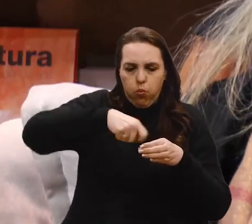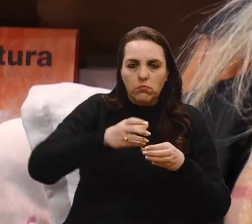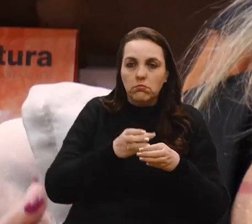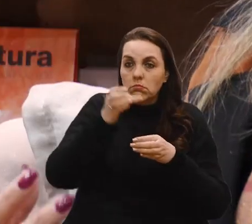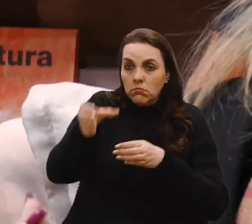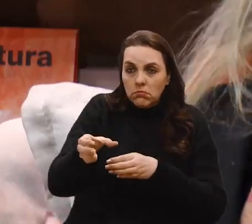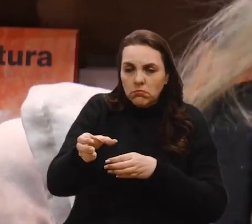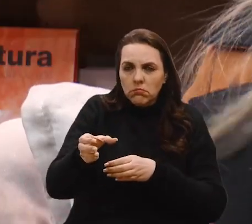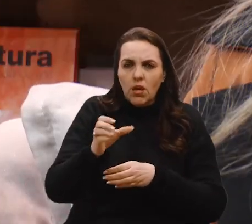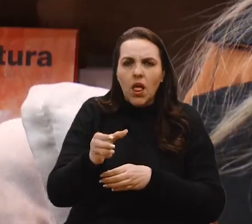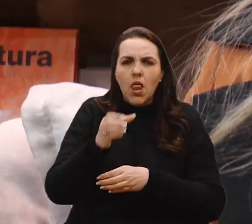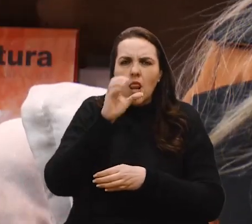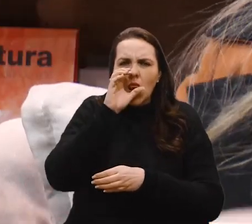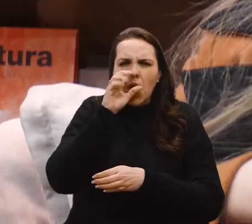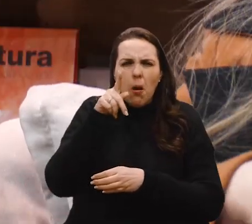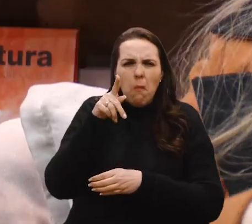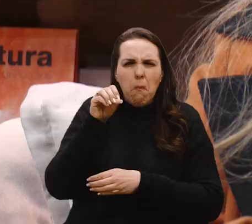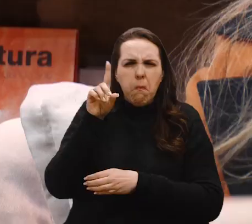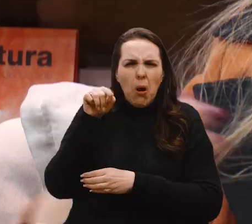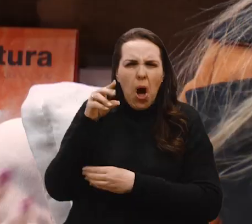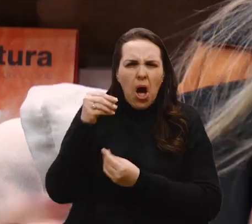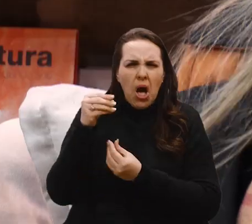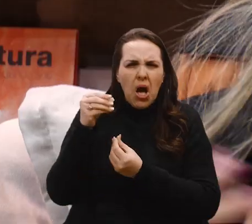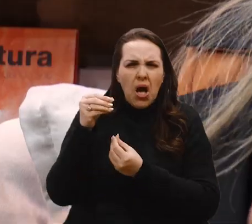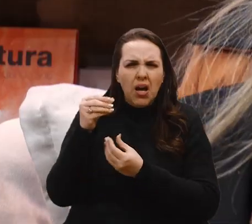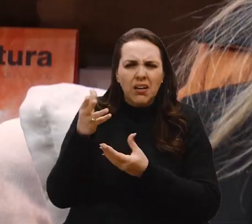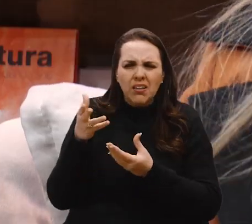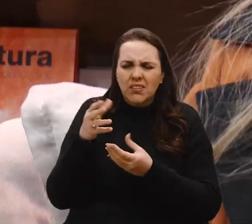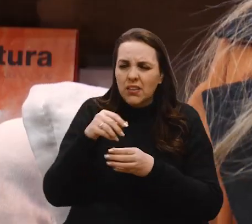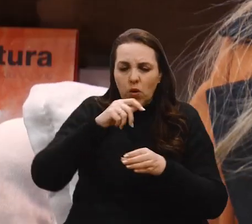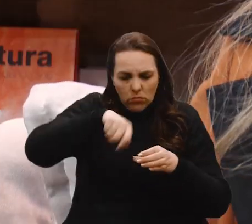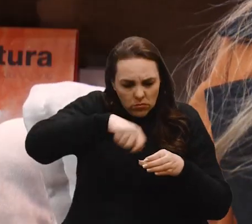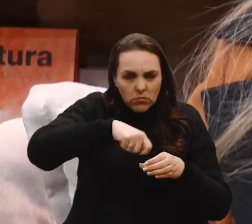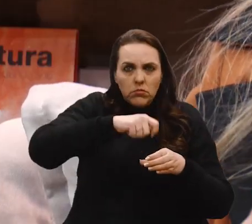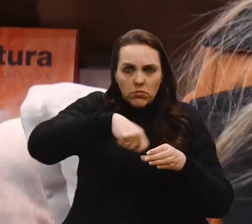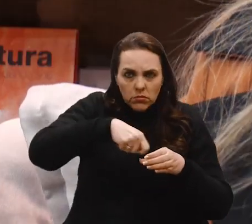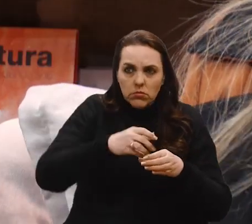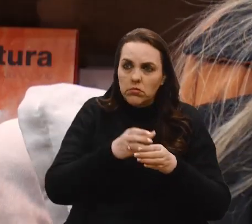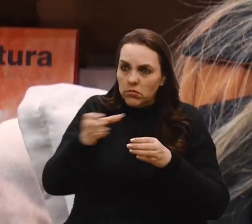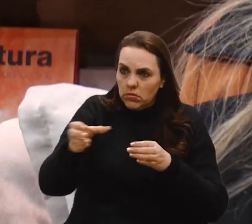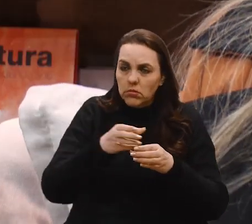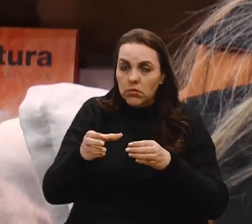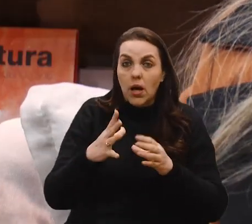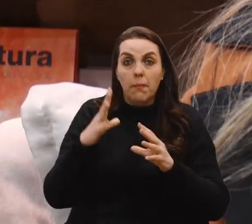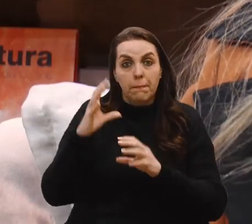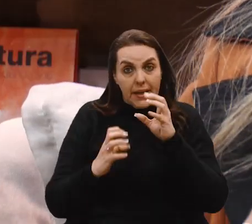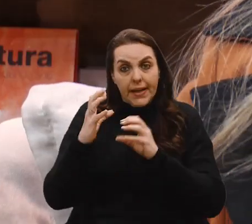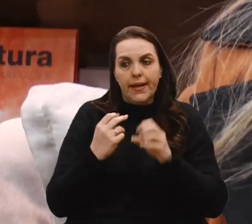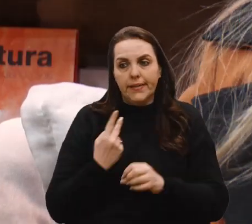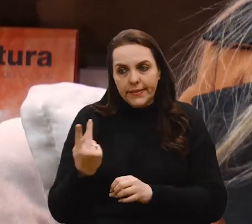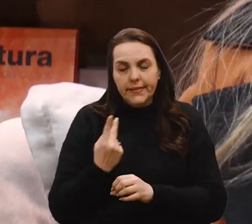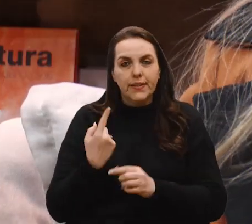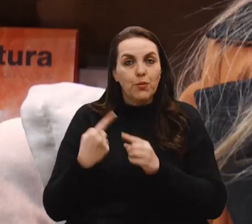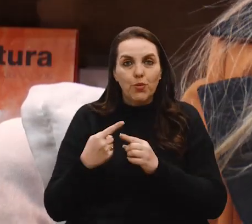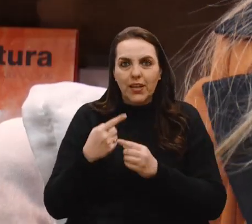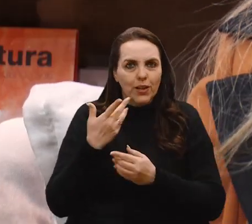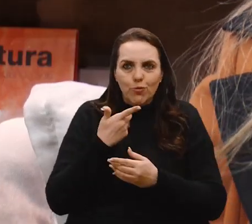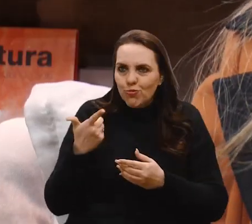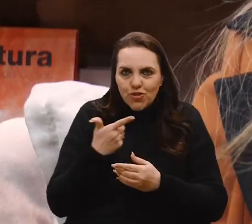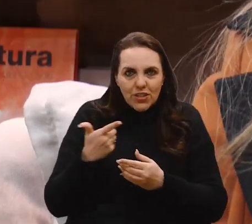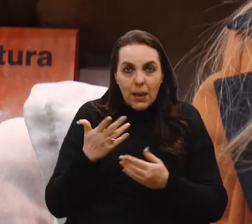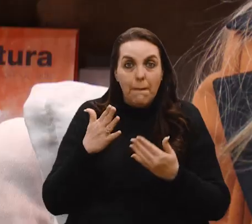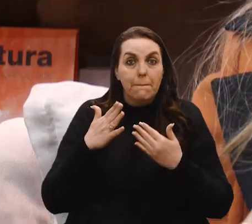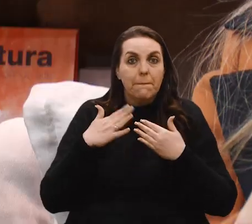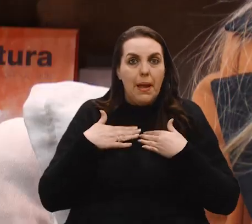e ele dizia que tinha pozinho. E eu mexia, e isso várias vezes. Então a gente acabava brigando, né? Porque eu não tinha pozinho.